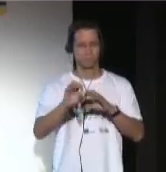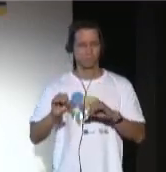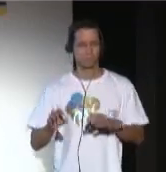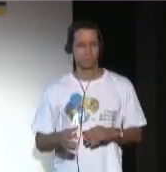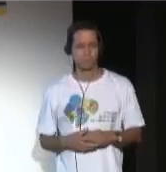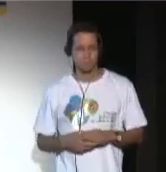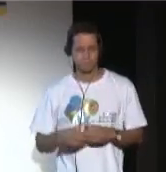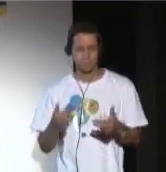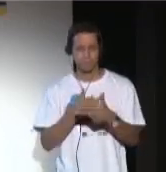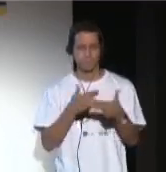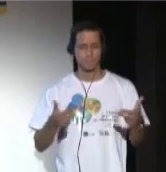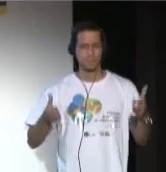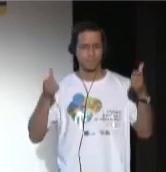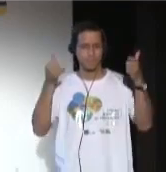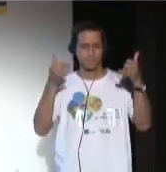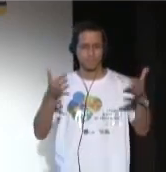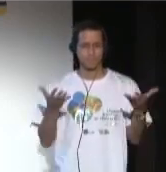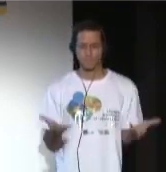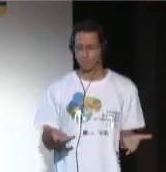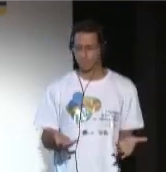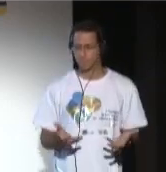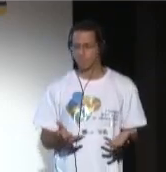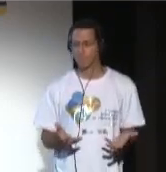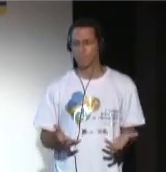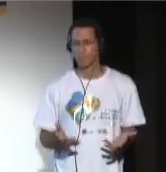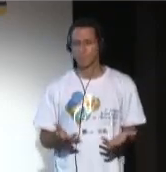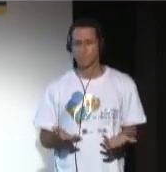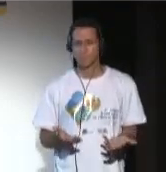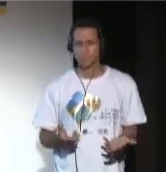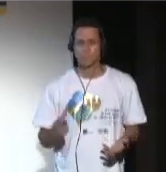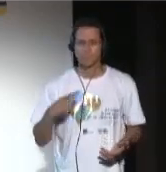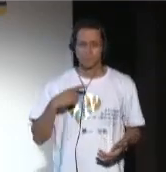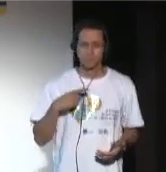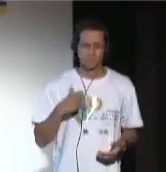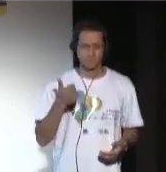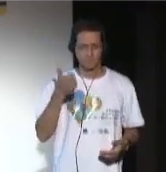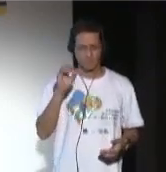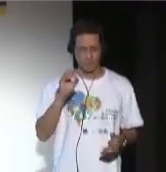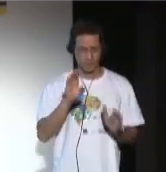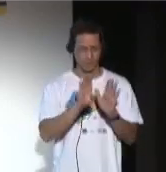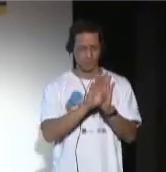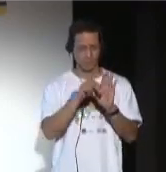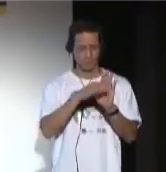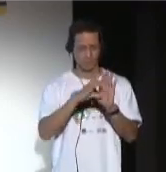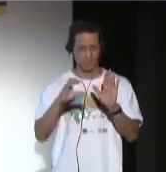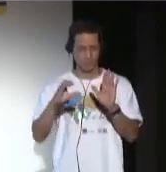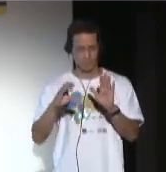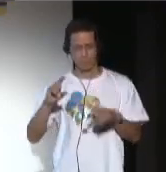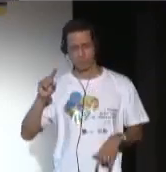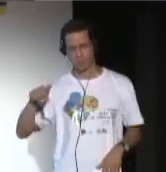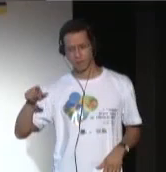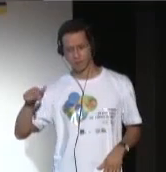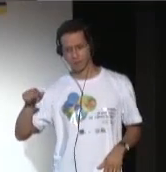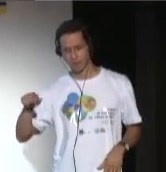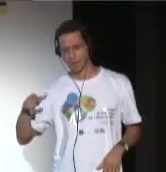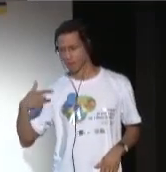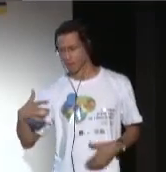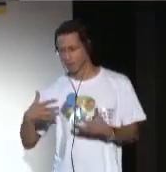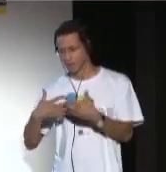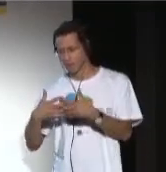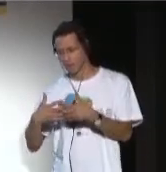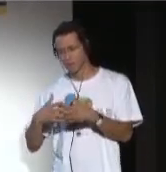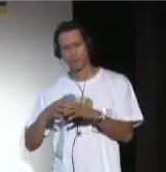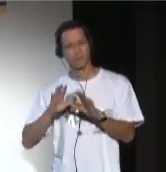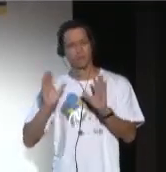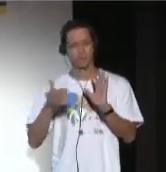Então, uma das coisas que eu queria falar para vocês é que, apesar de ter 10 na base curricular e 17 no nosso instrumento, dá para